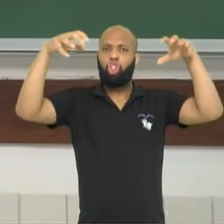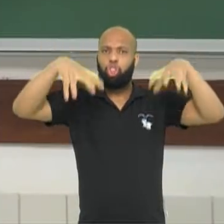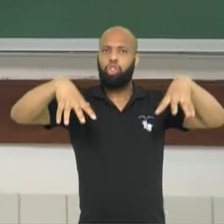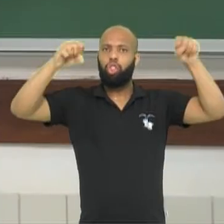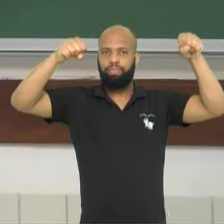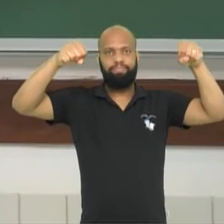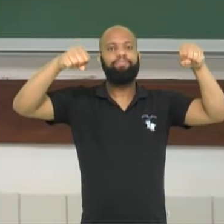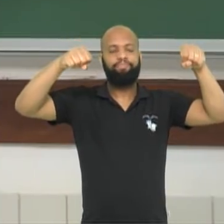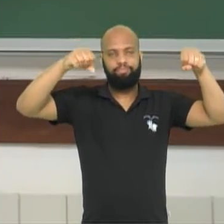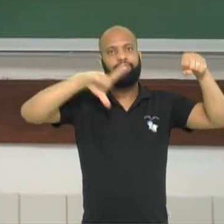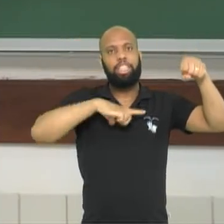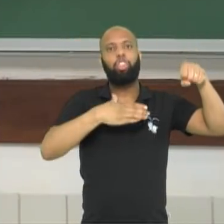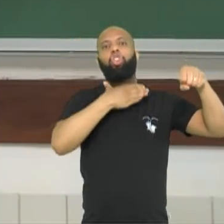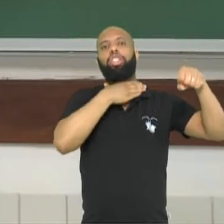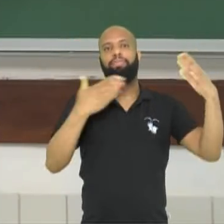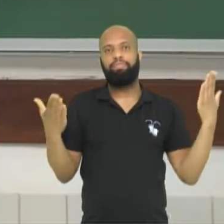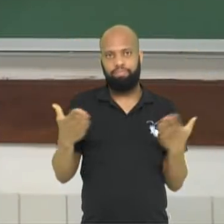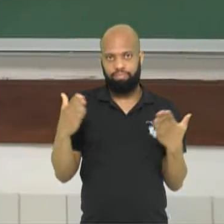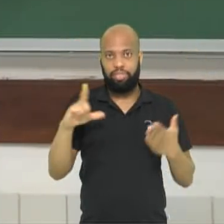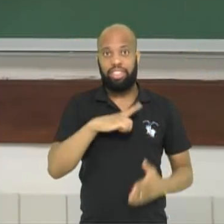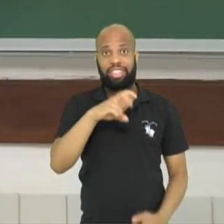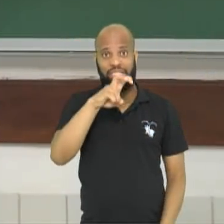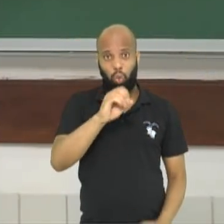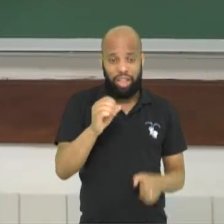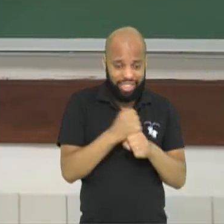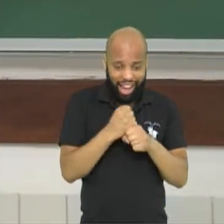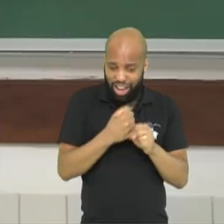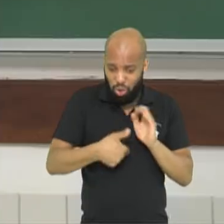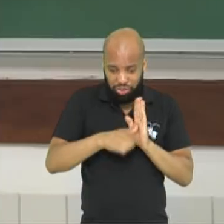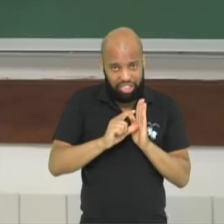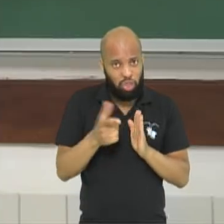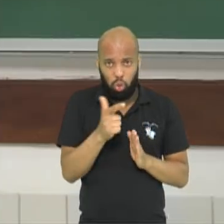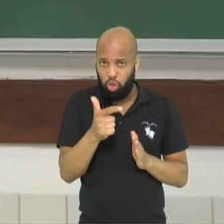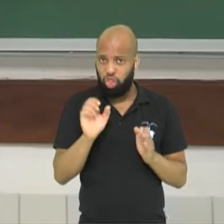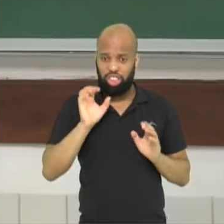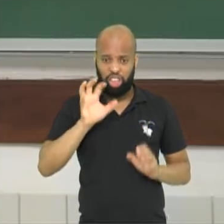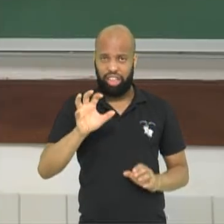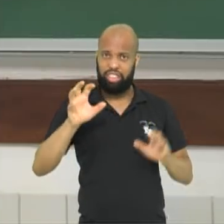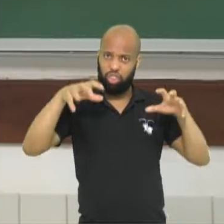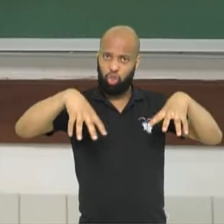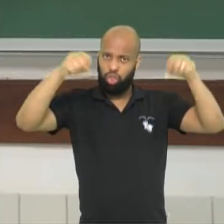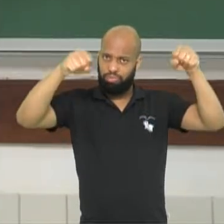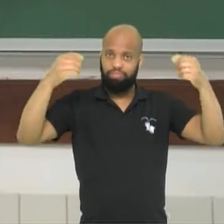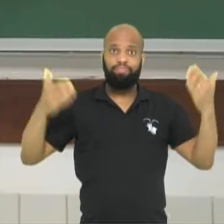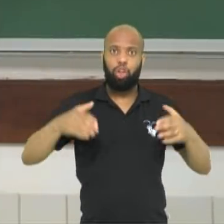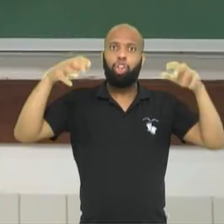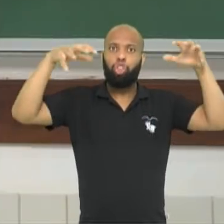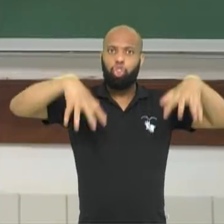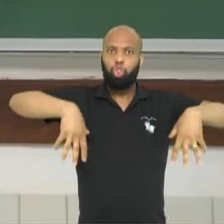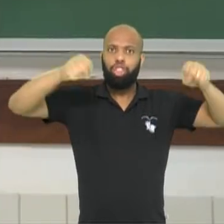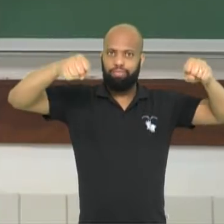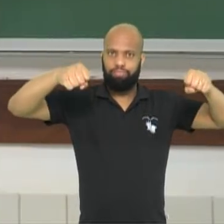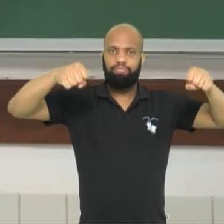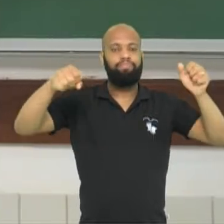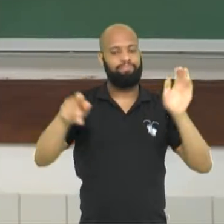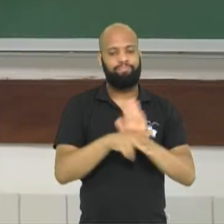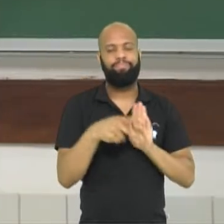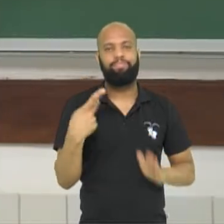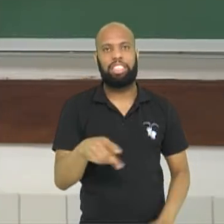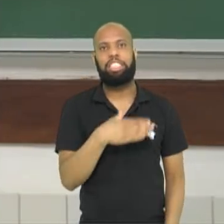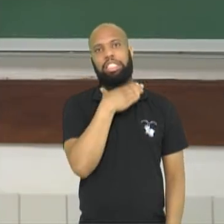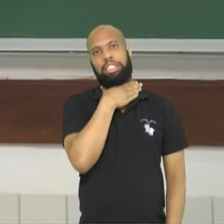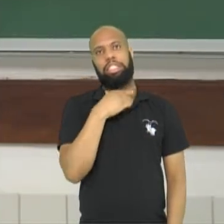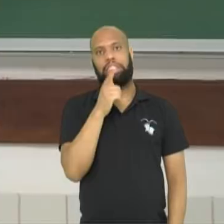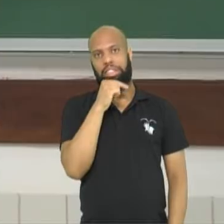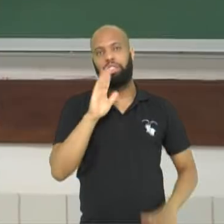aí em 50 anos, aí não víamos uma situação como estamos vivendo atualmente na crise hídrica,